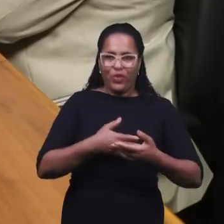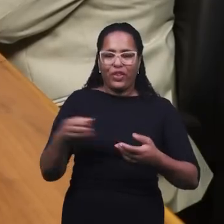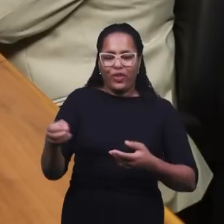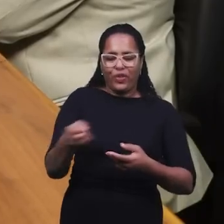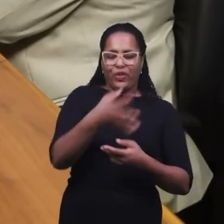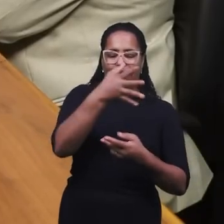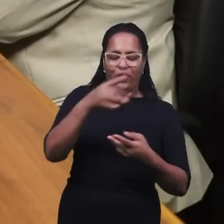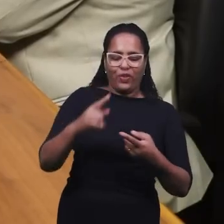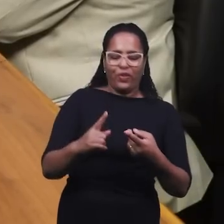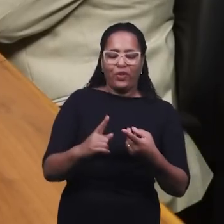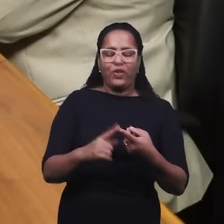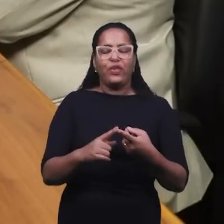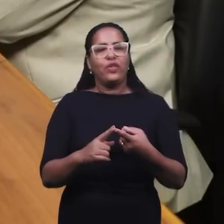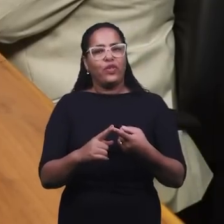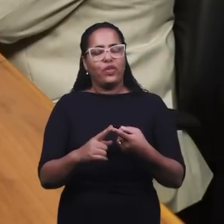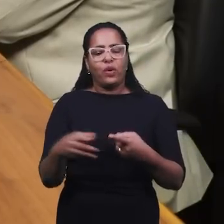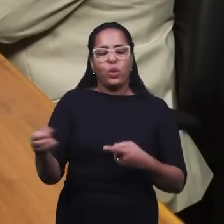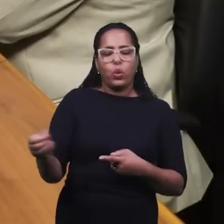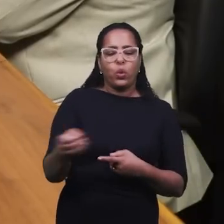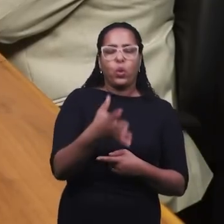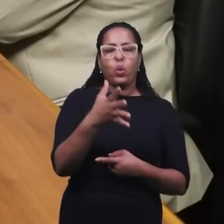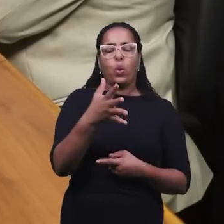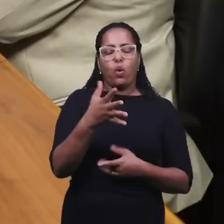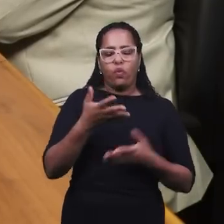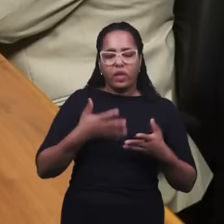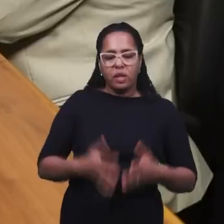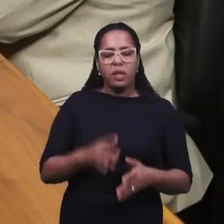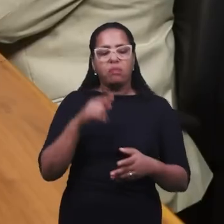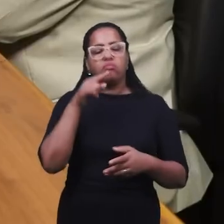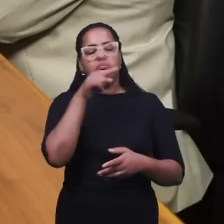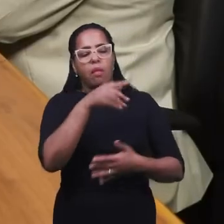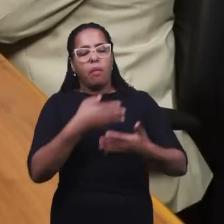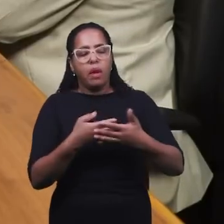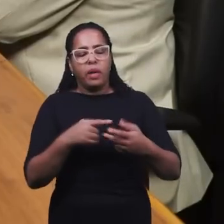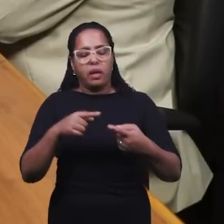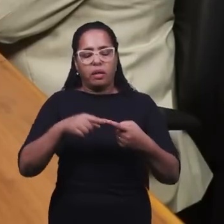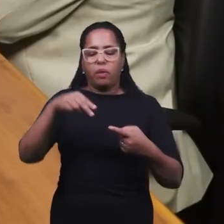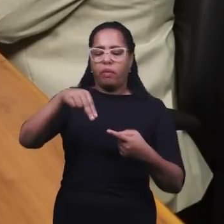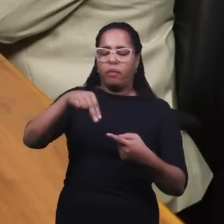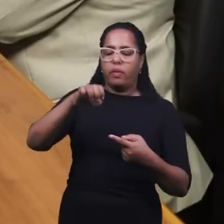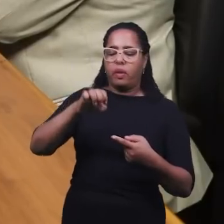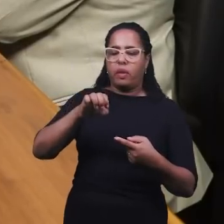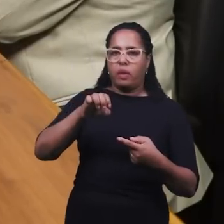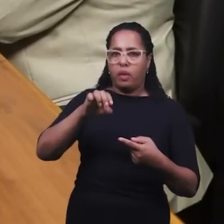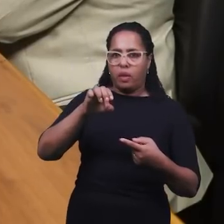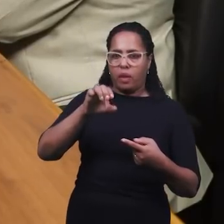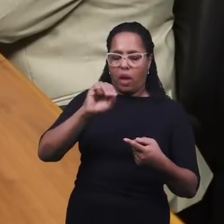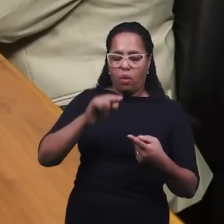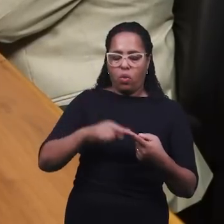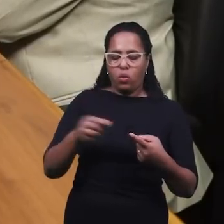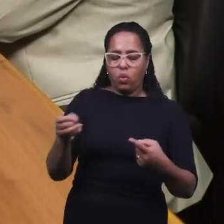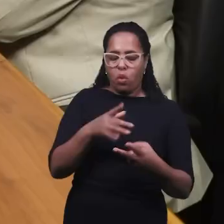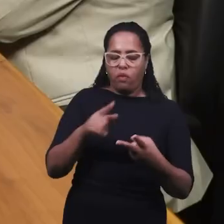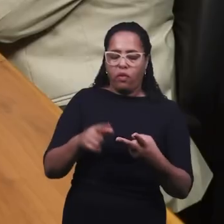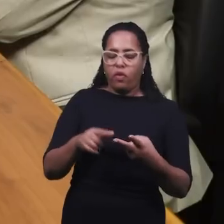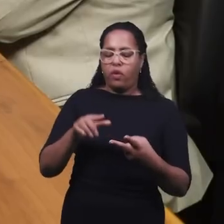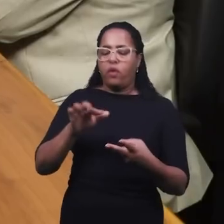novo, né? O neném está lá na neonatologia, né? O recém-nascido, a